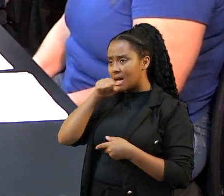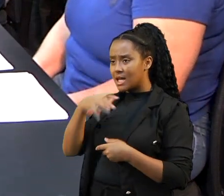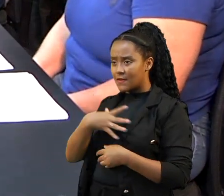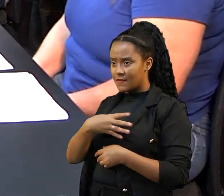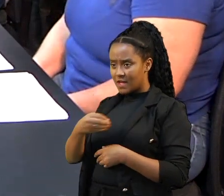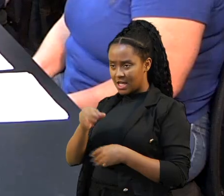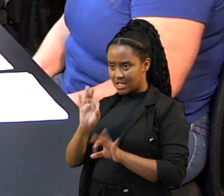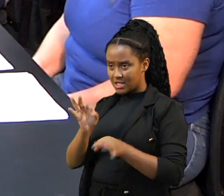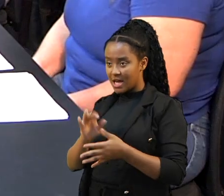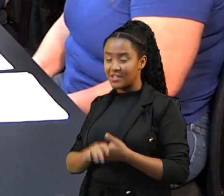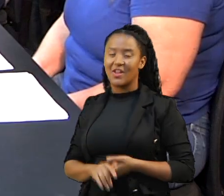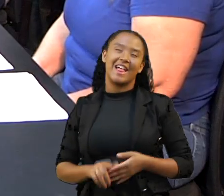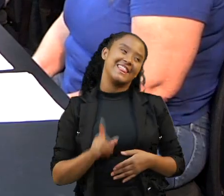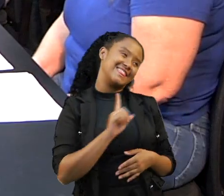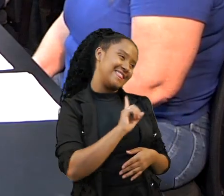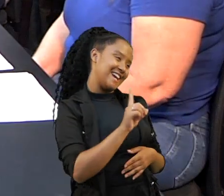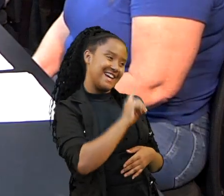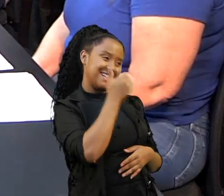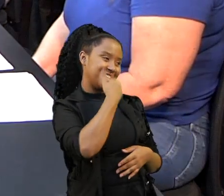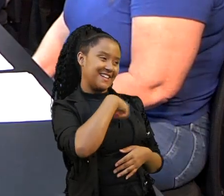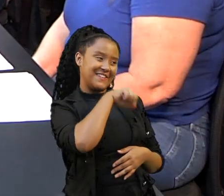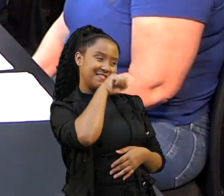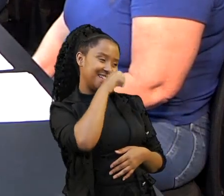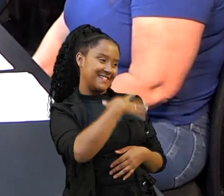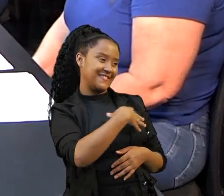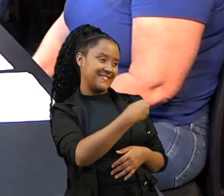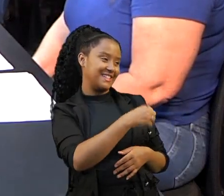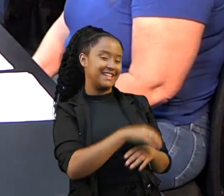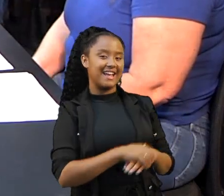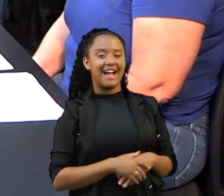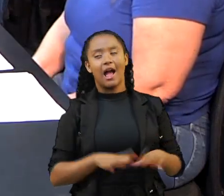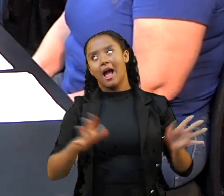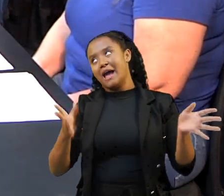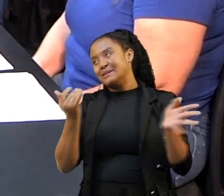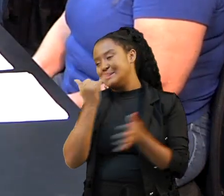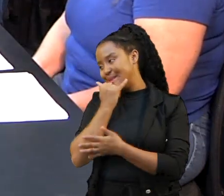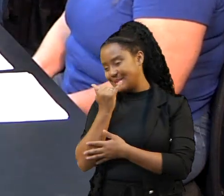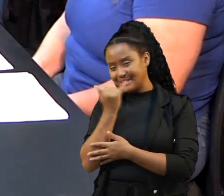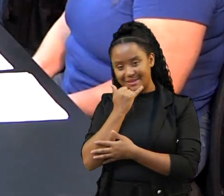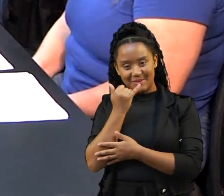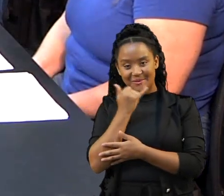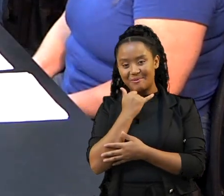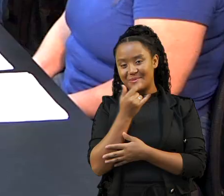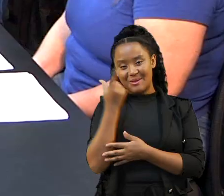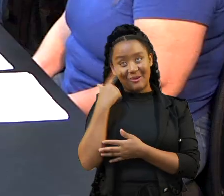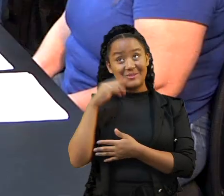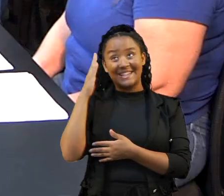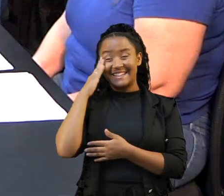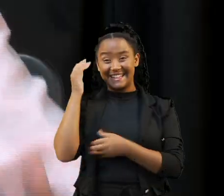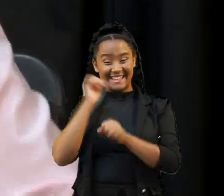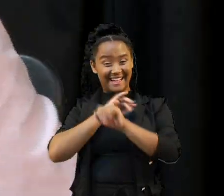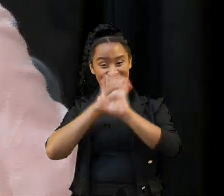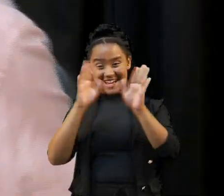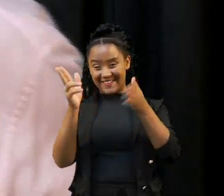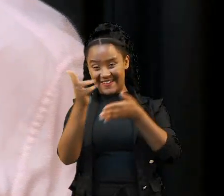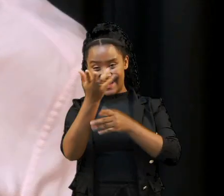é? Não, mas é uma coisa Eu não sou intérprete de arte.